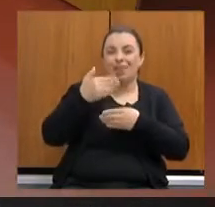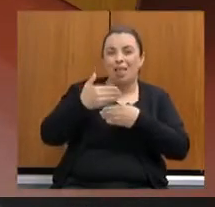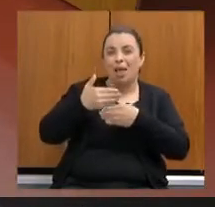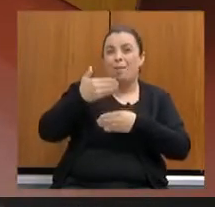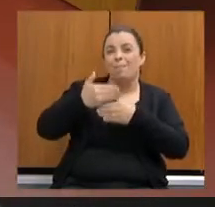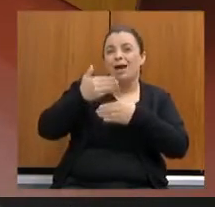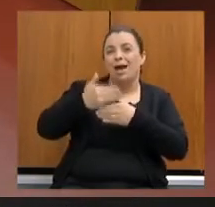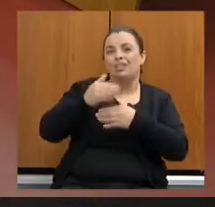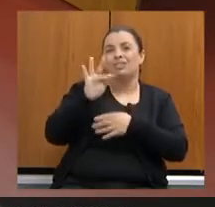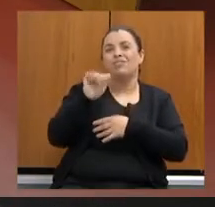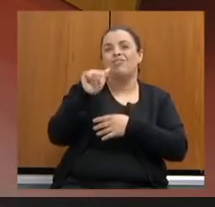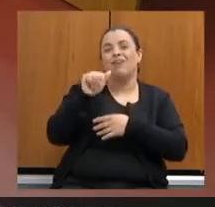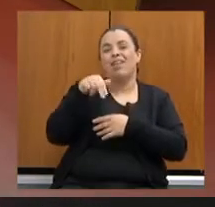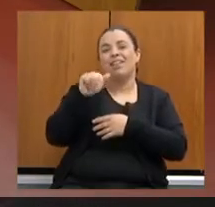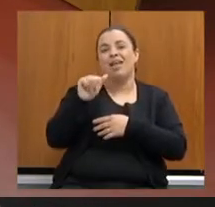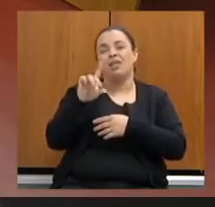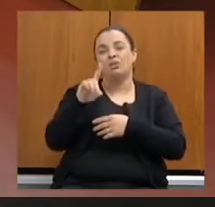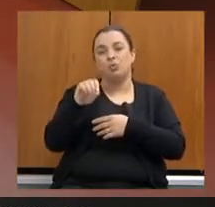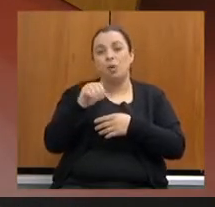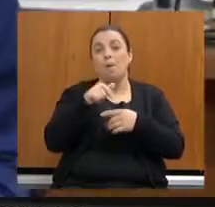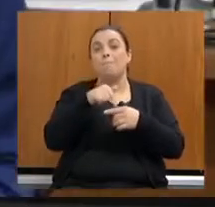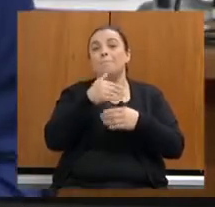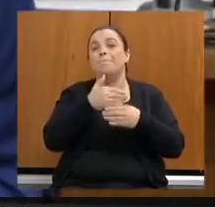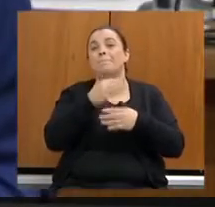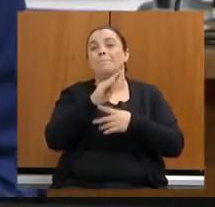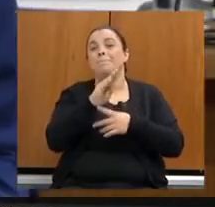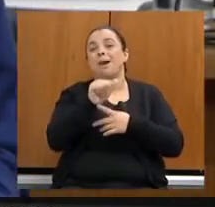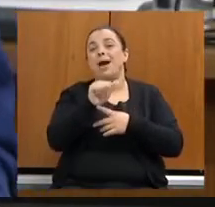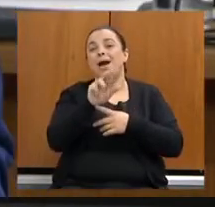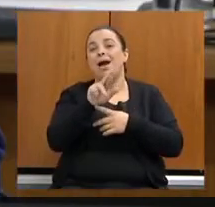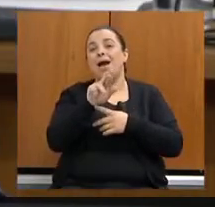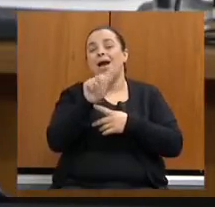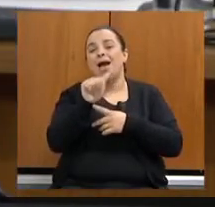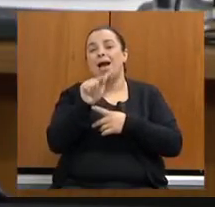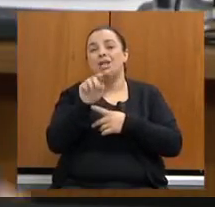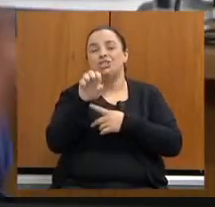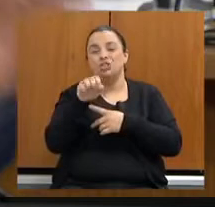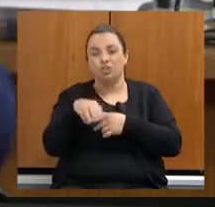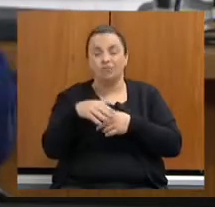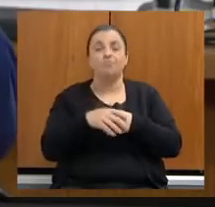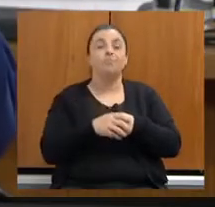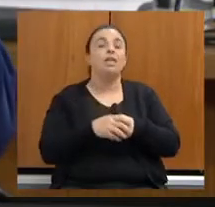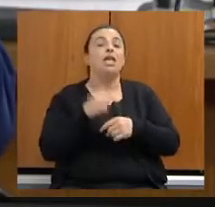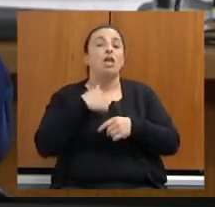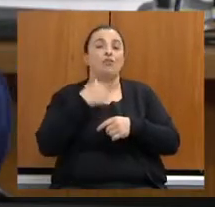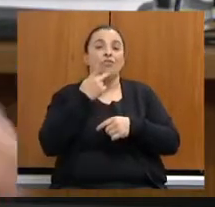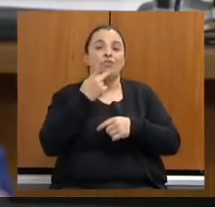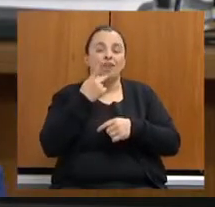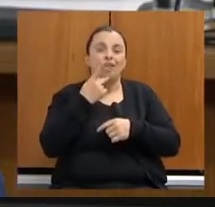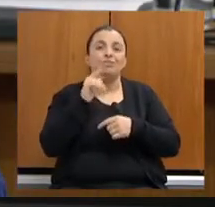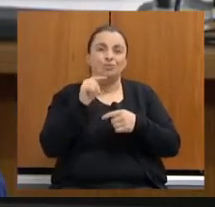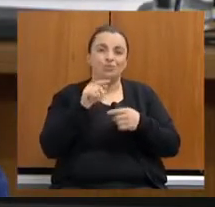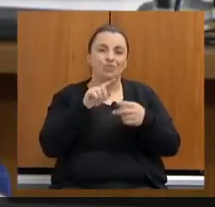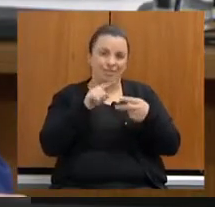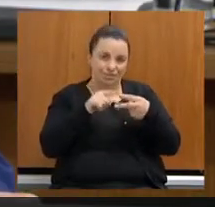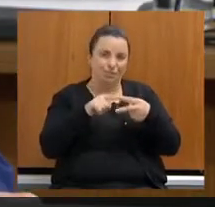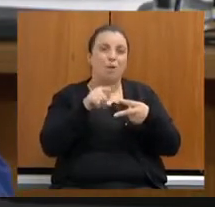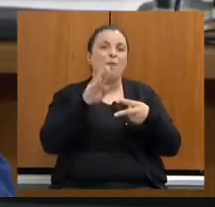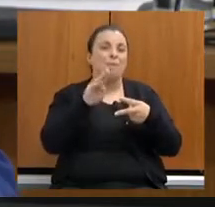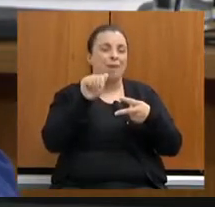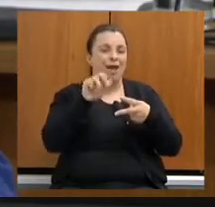sanada isso e é esse vou tratar de mais um outro que a barragem também mas o primeiro era isso né